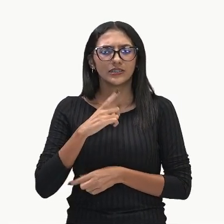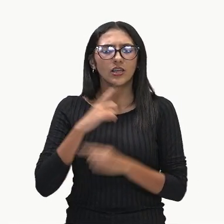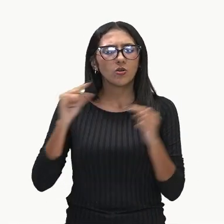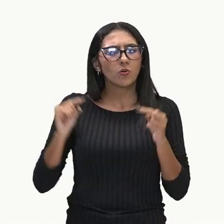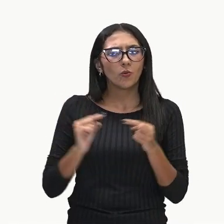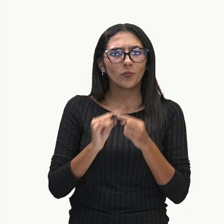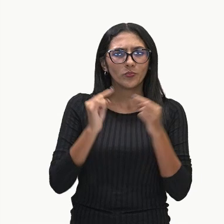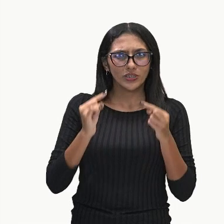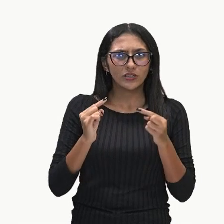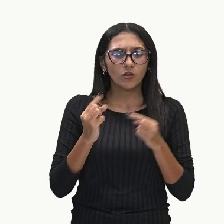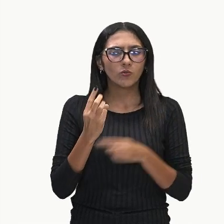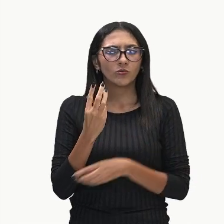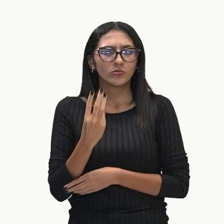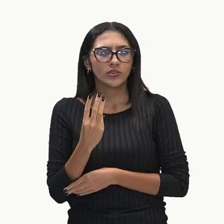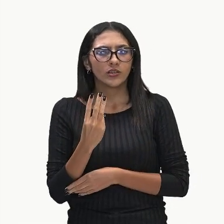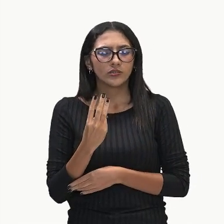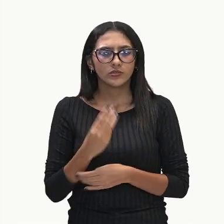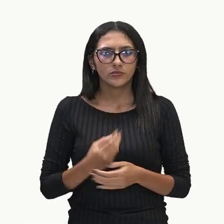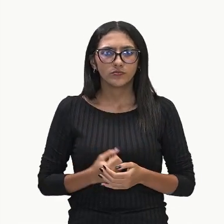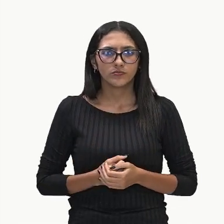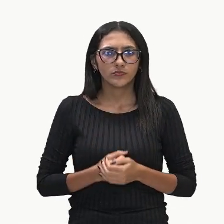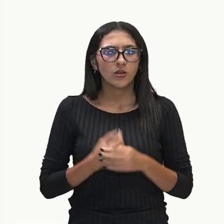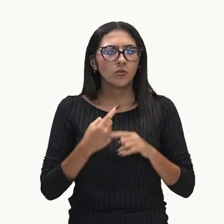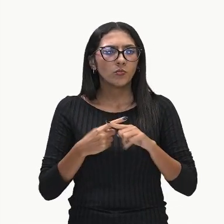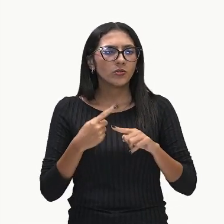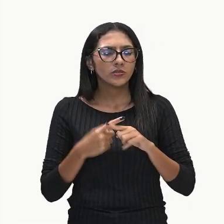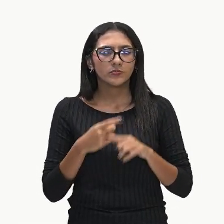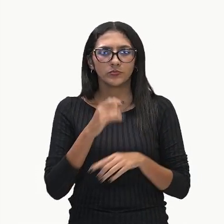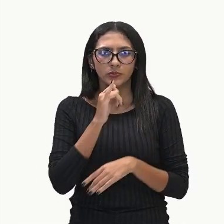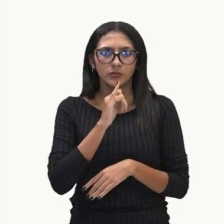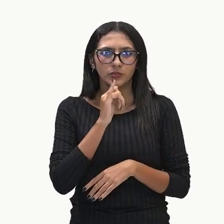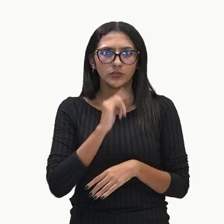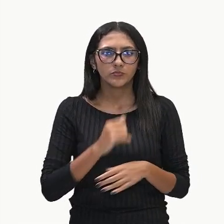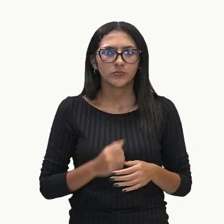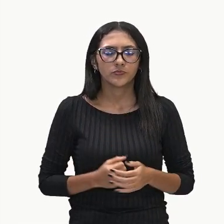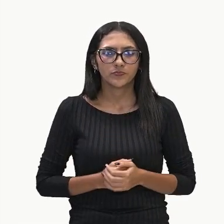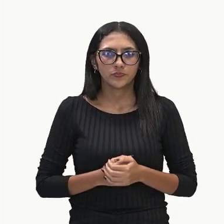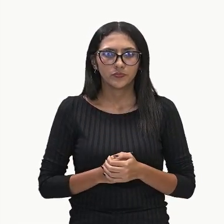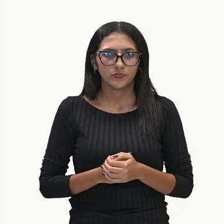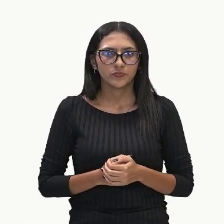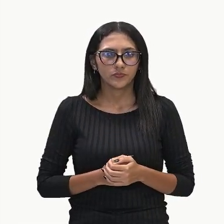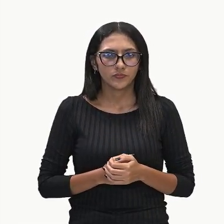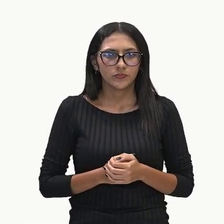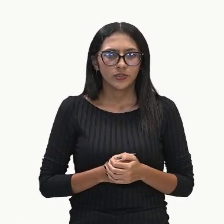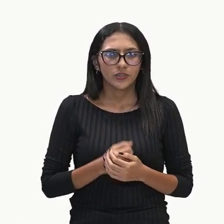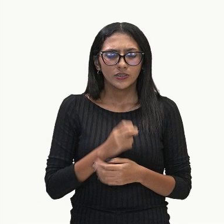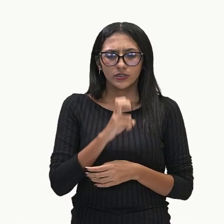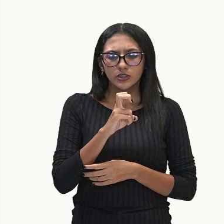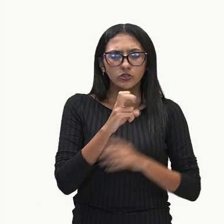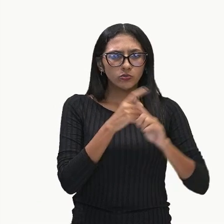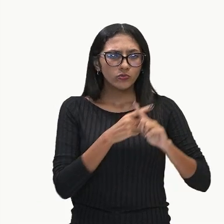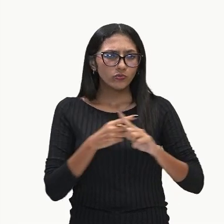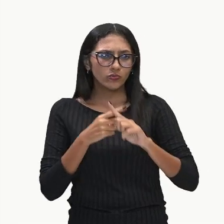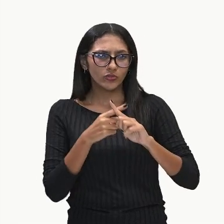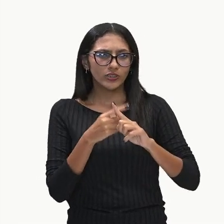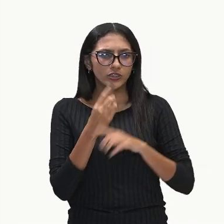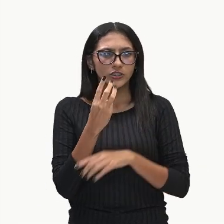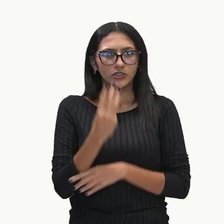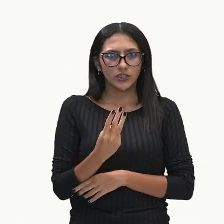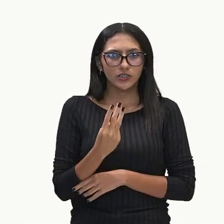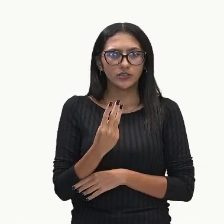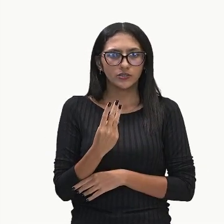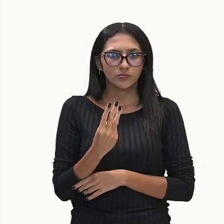Por quê? Quem é o 15? O 15 nada mais é do que 5 vezes 3. Aí eu vou repetir